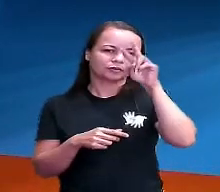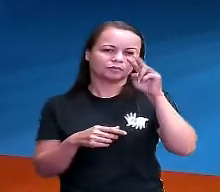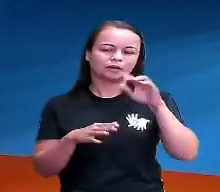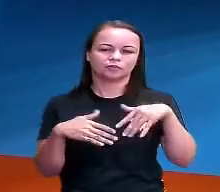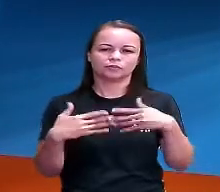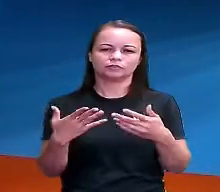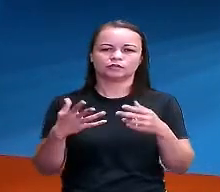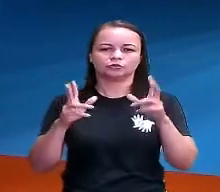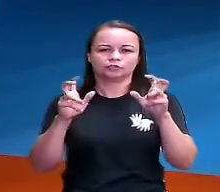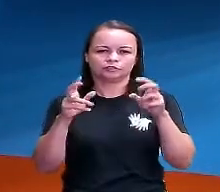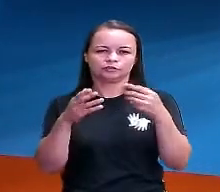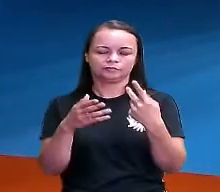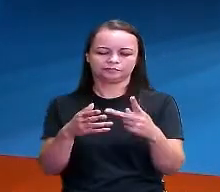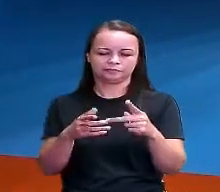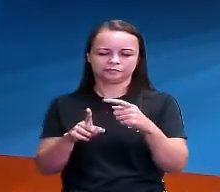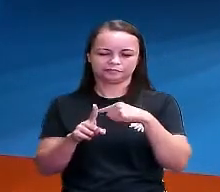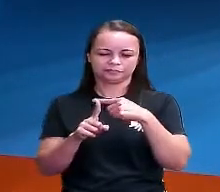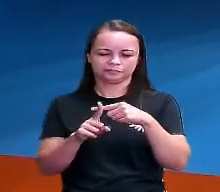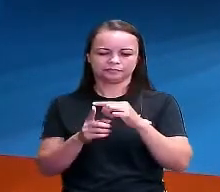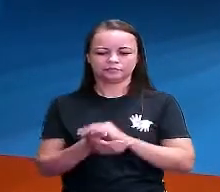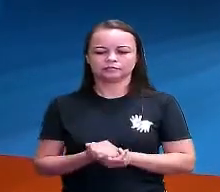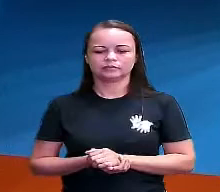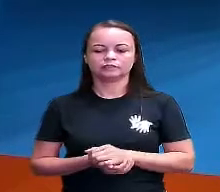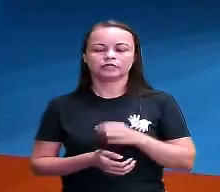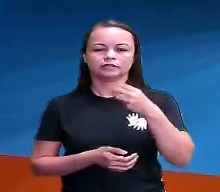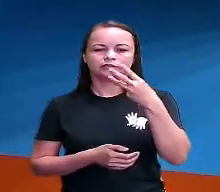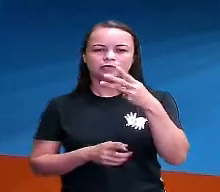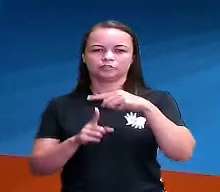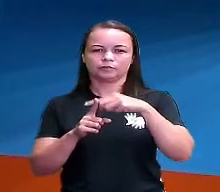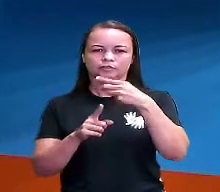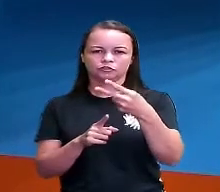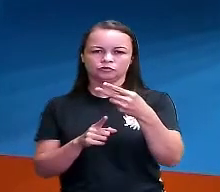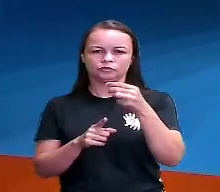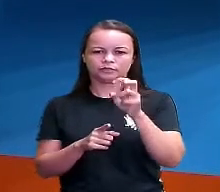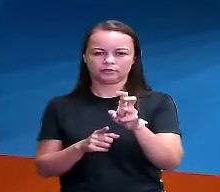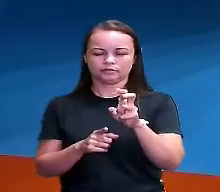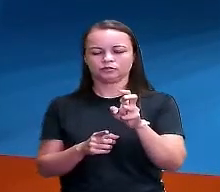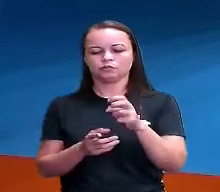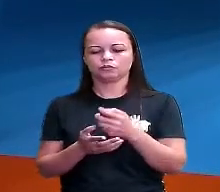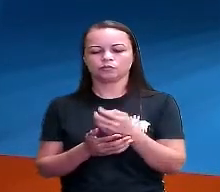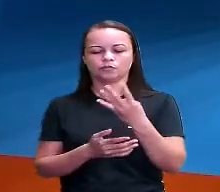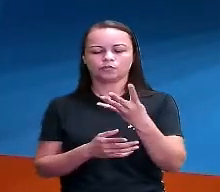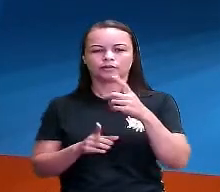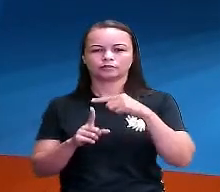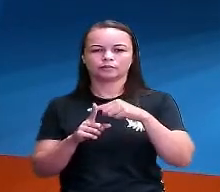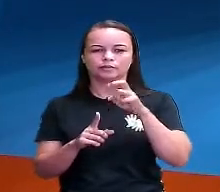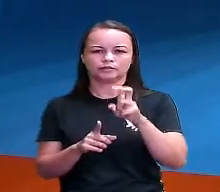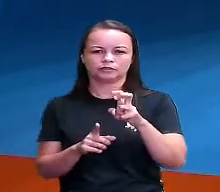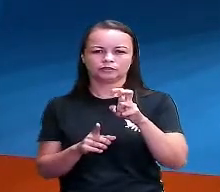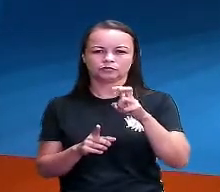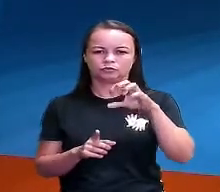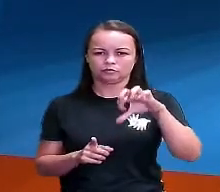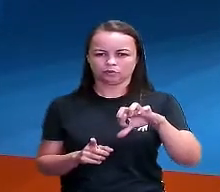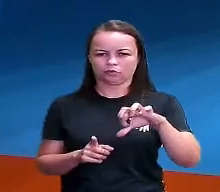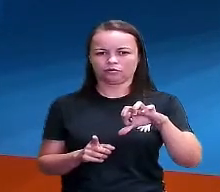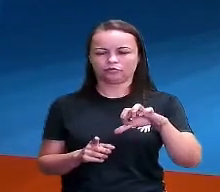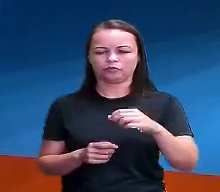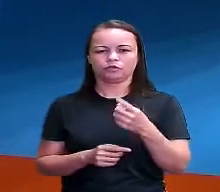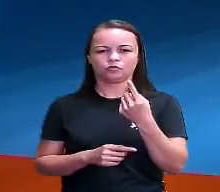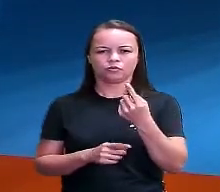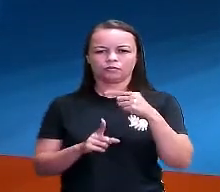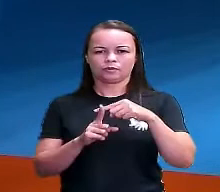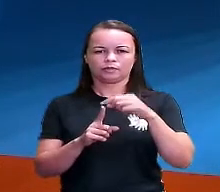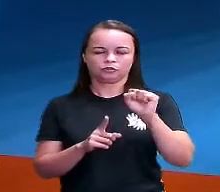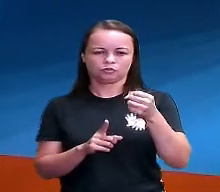adição. 3 mais 2, 5. 4 mais 5, 9. 1 mais